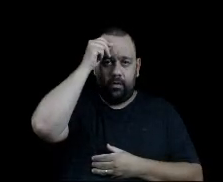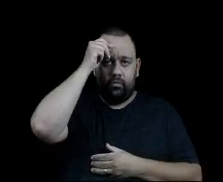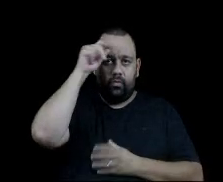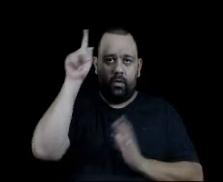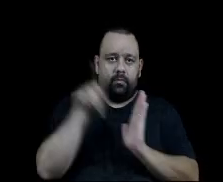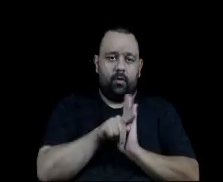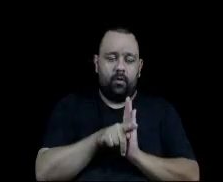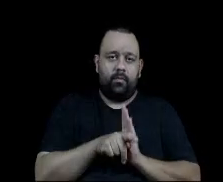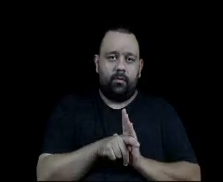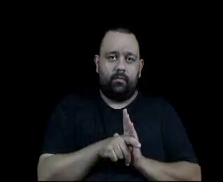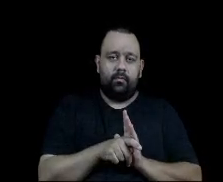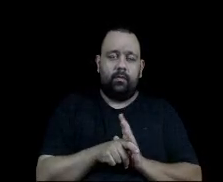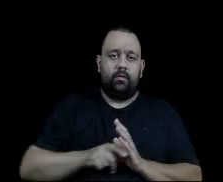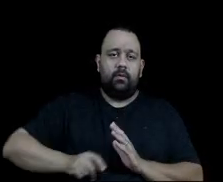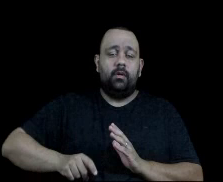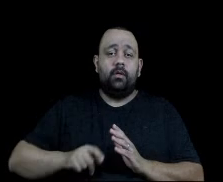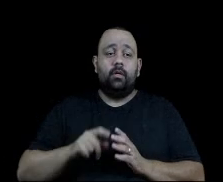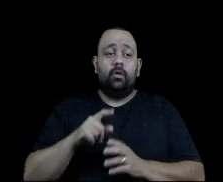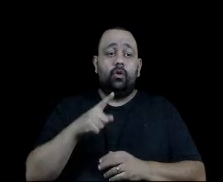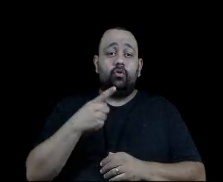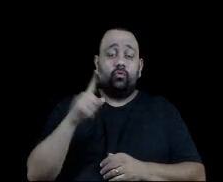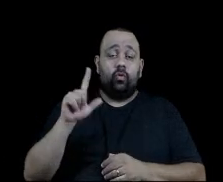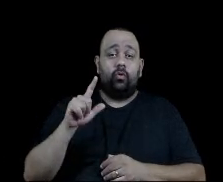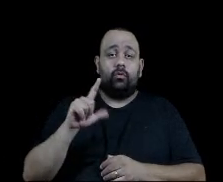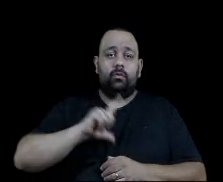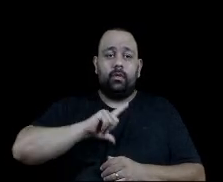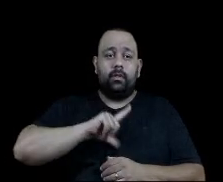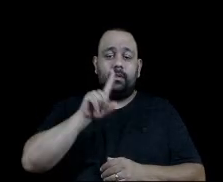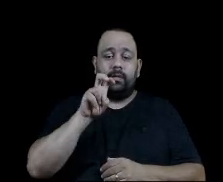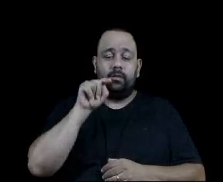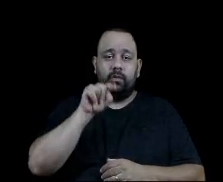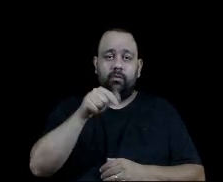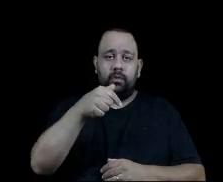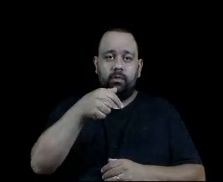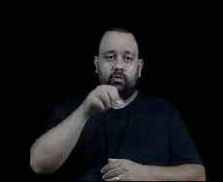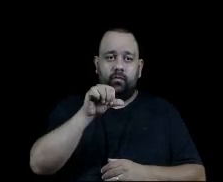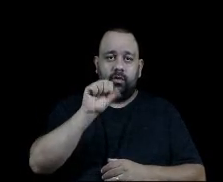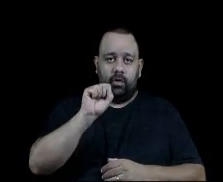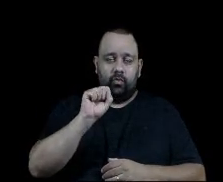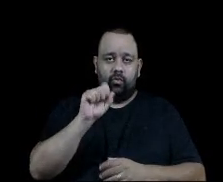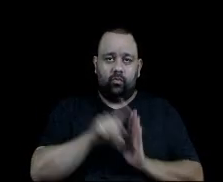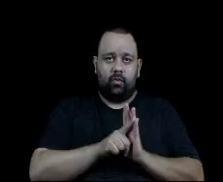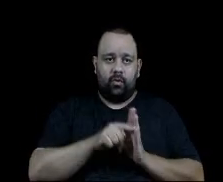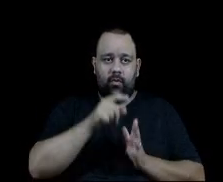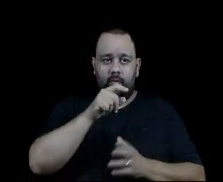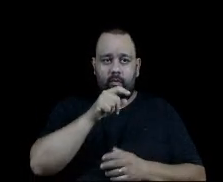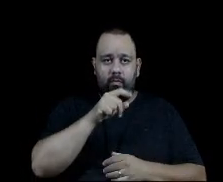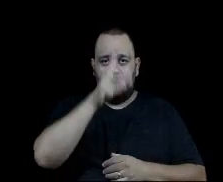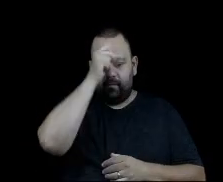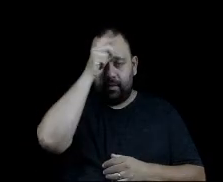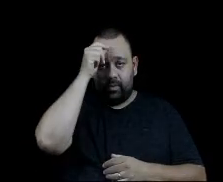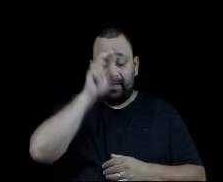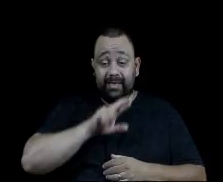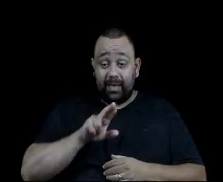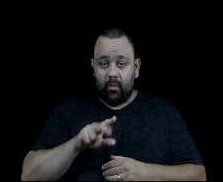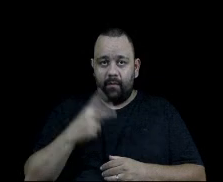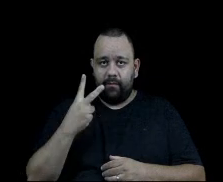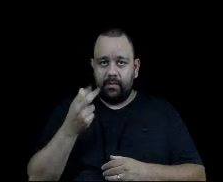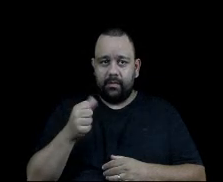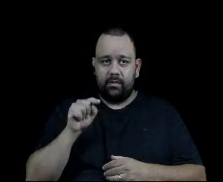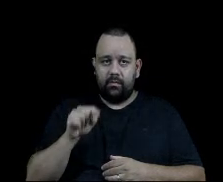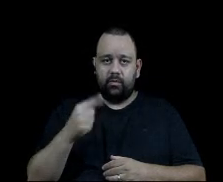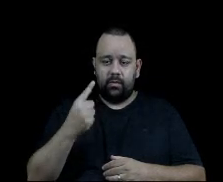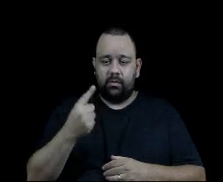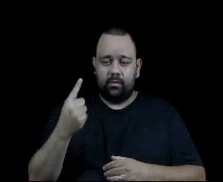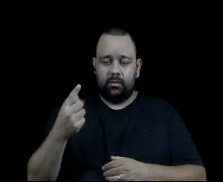pagar é da prefeitura, né? De restos a pagar processados, 15.798 é da prefeitura, não